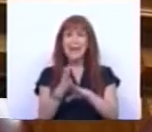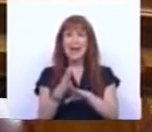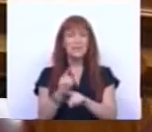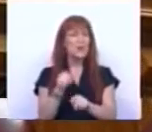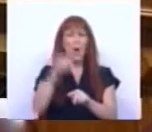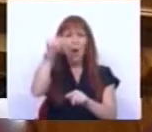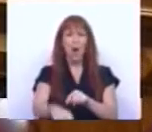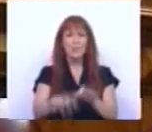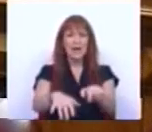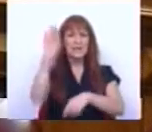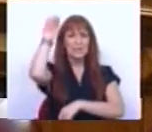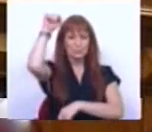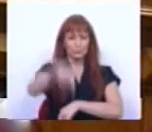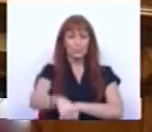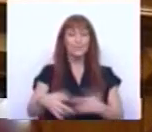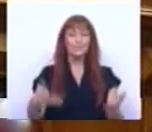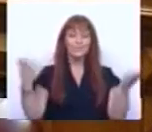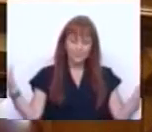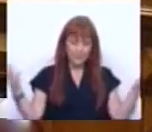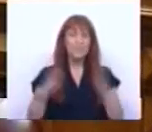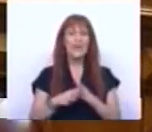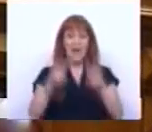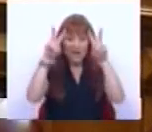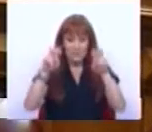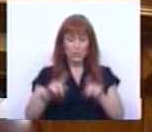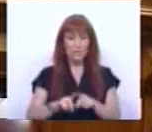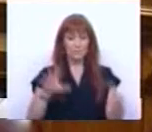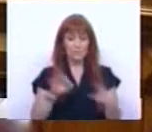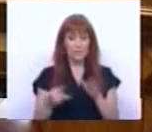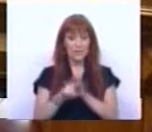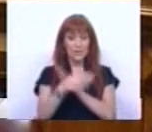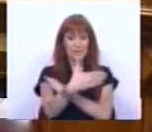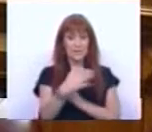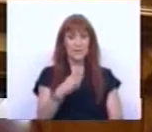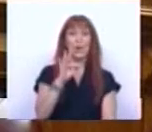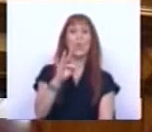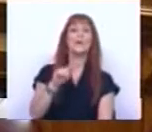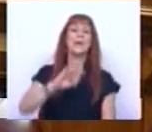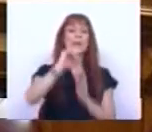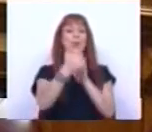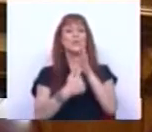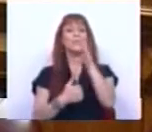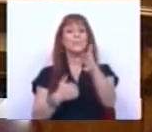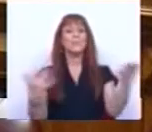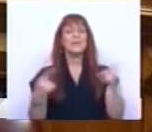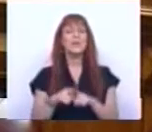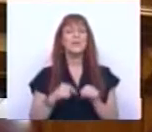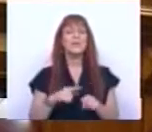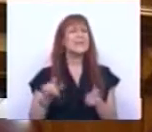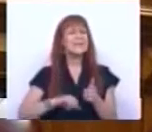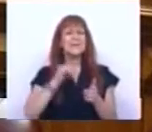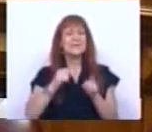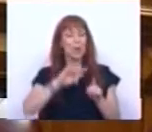e imediatas da Assembleia da República. Ou seja, as matérias contidas no artigo 164 da Constituição, tendo